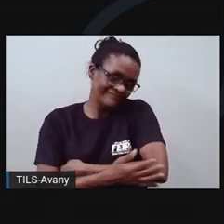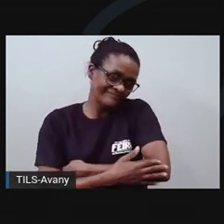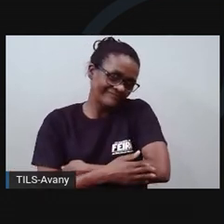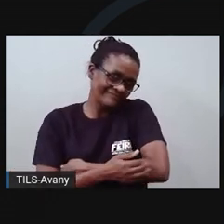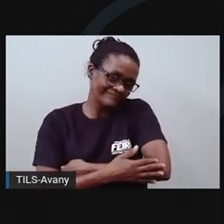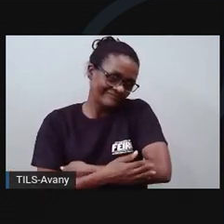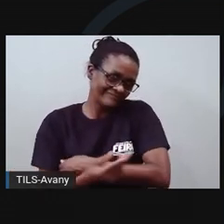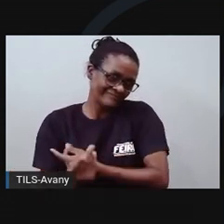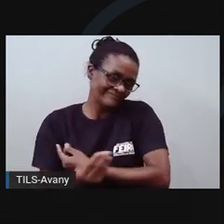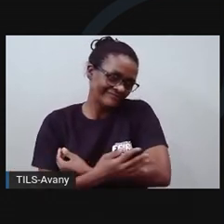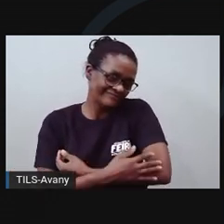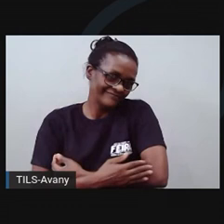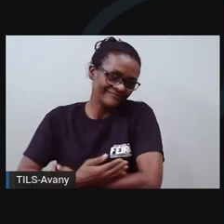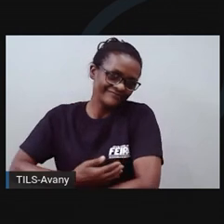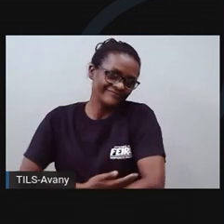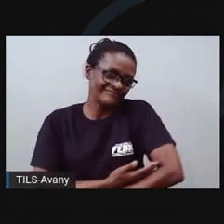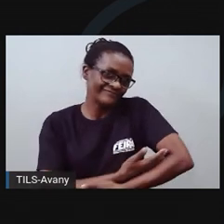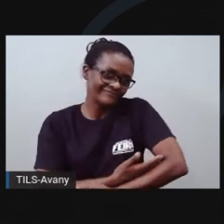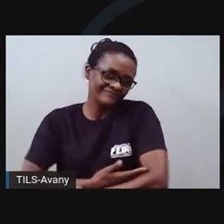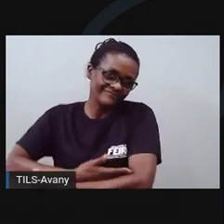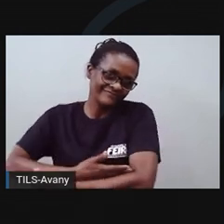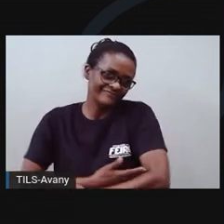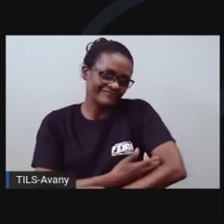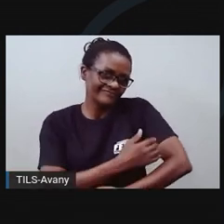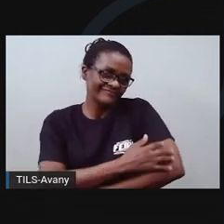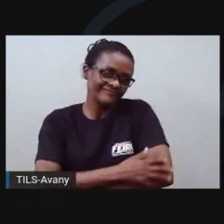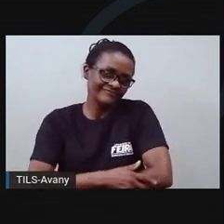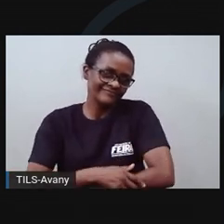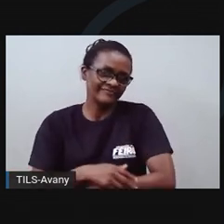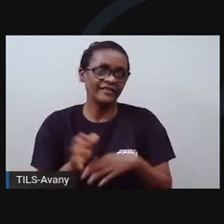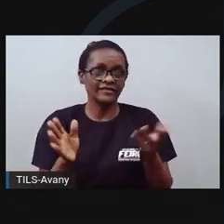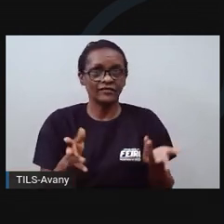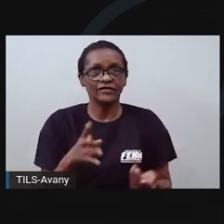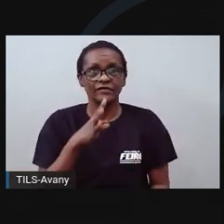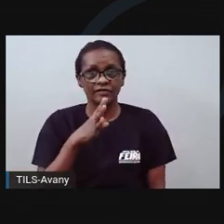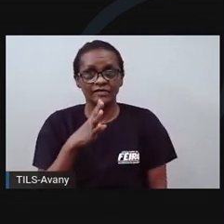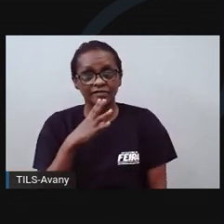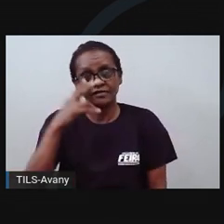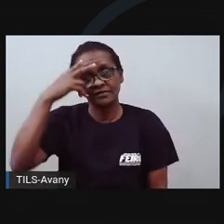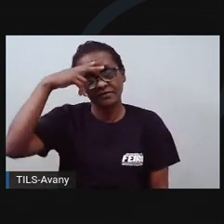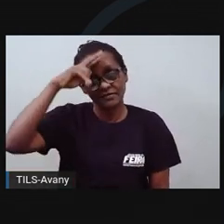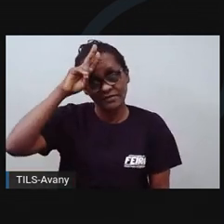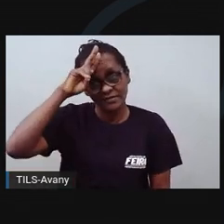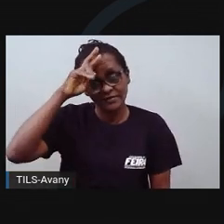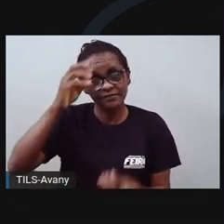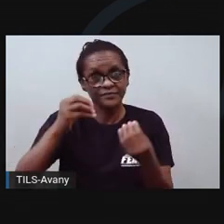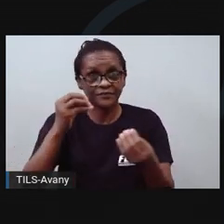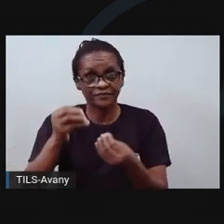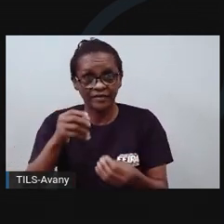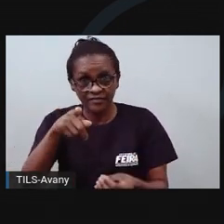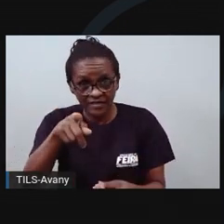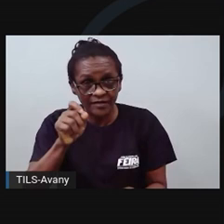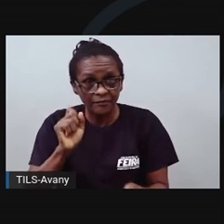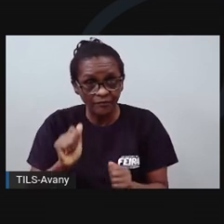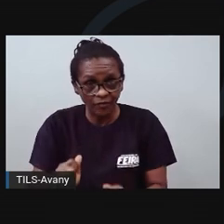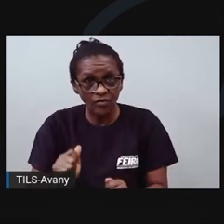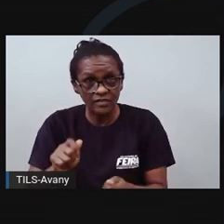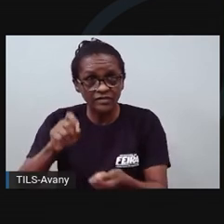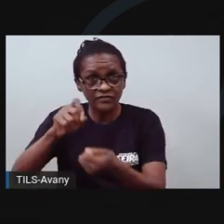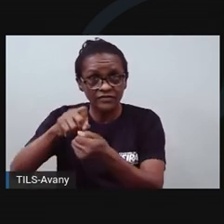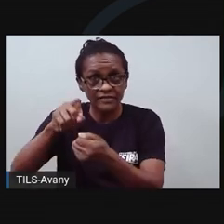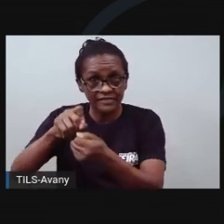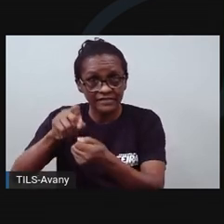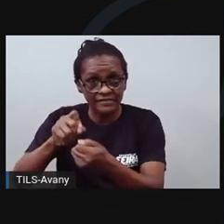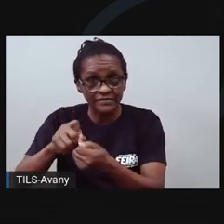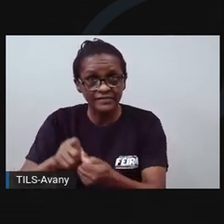felicidade. Agora que já conhecemos a história, vamos fazer a nossa própria Balmy? Vamos precisar